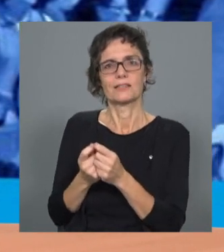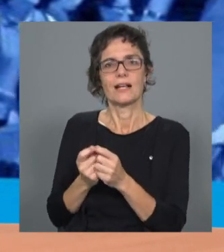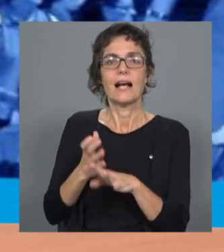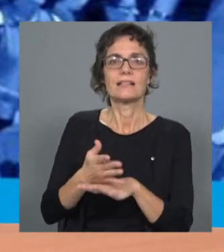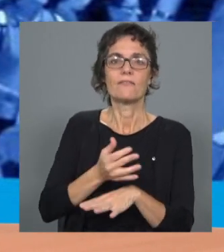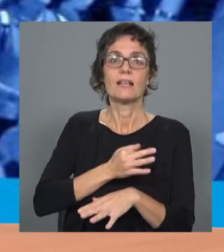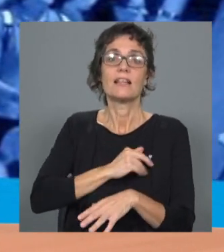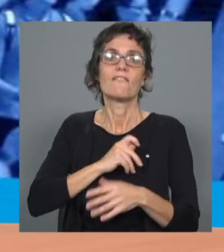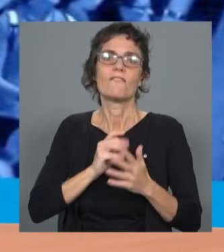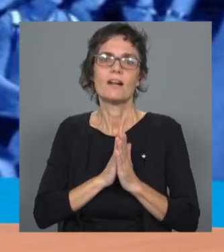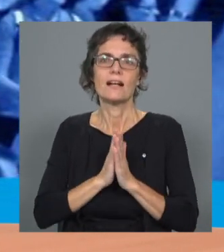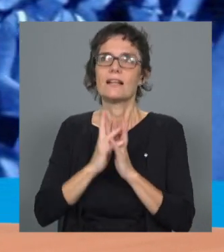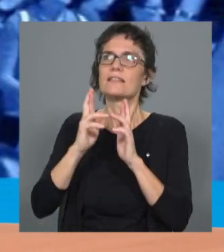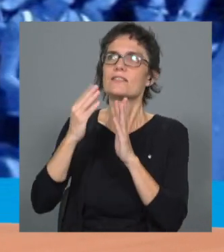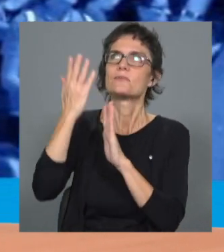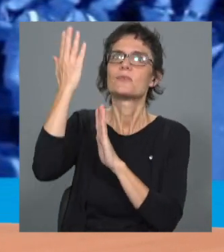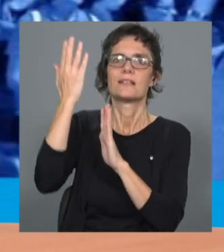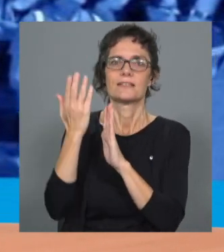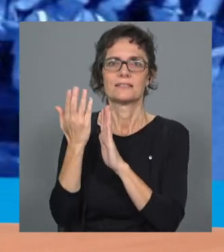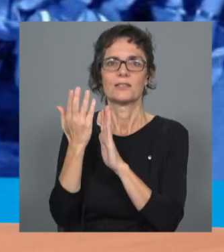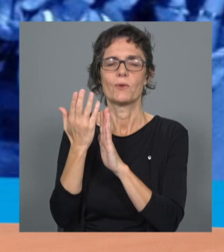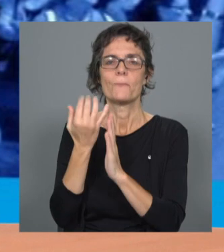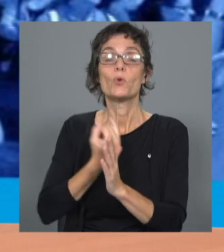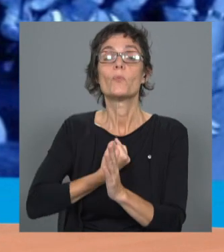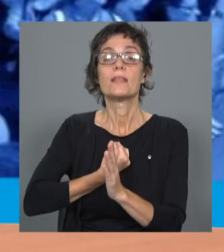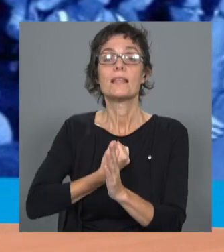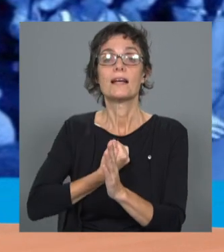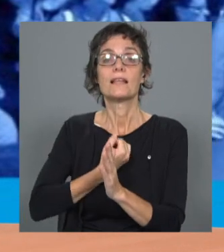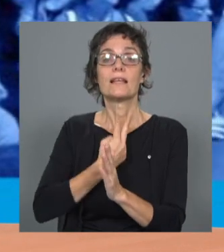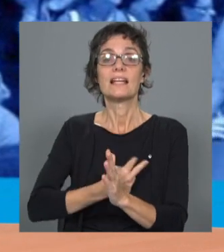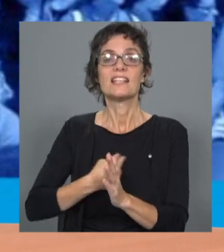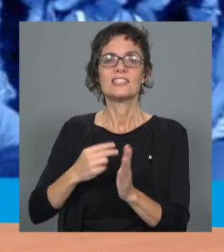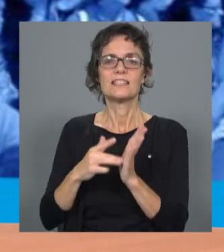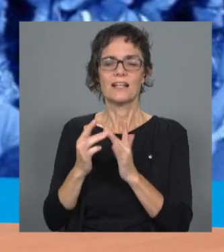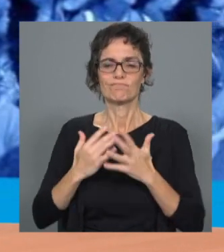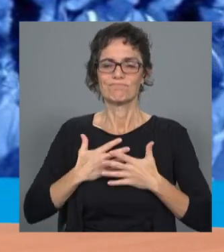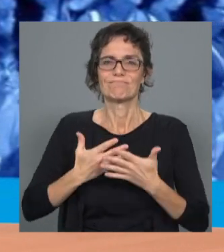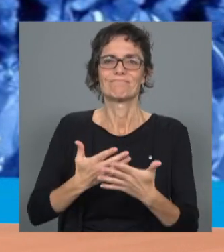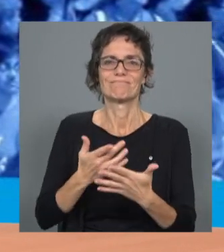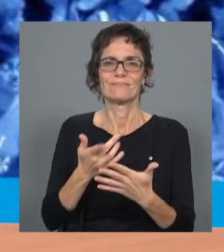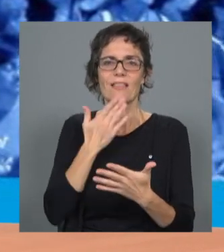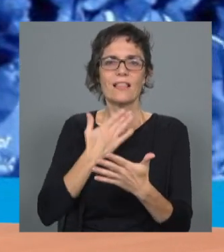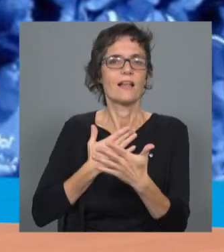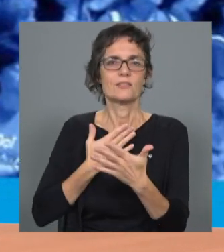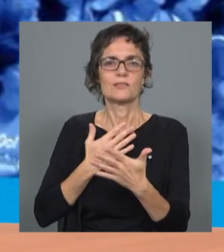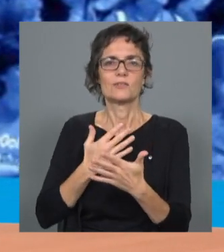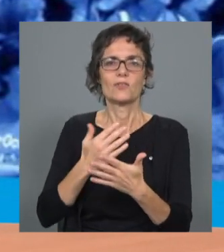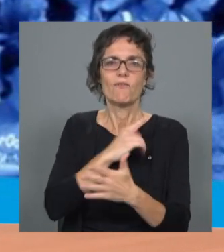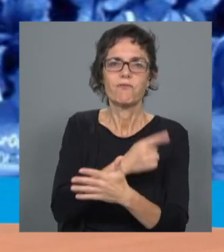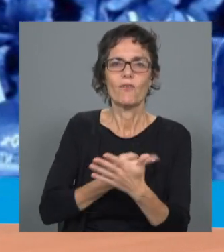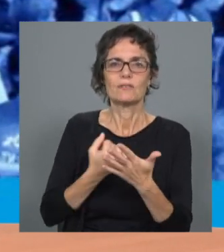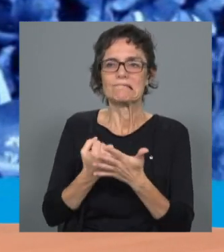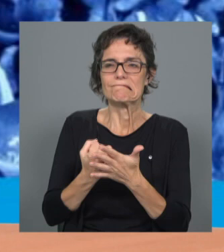e naquilo que é a nossa identidade cristã, nos ajudam a ter mais forças, a ter mais apoio, mais